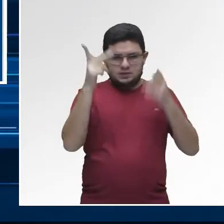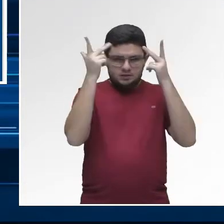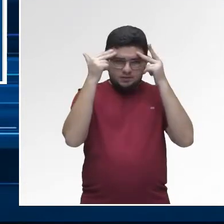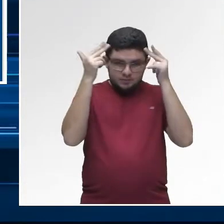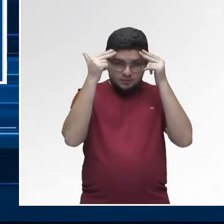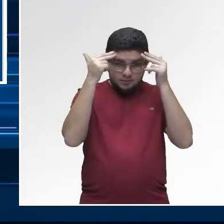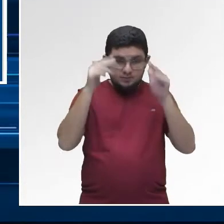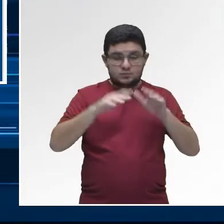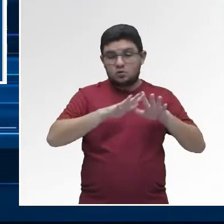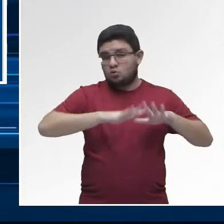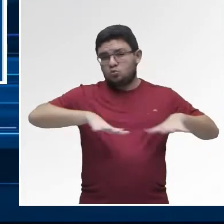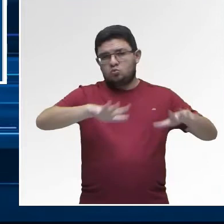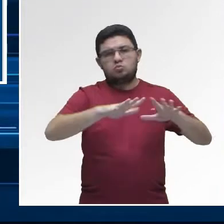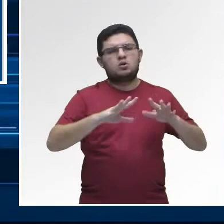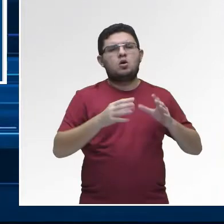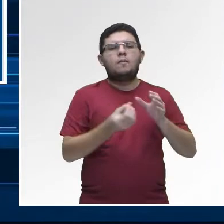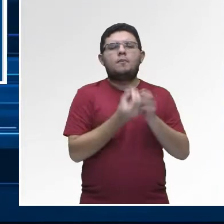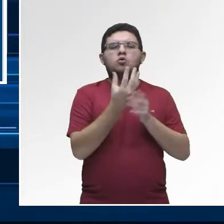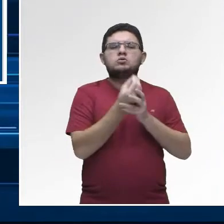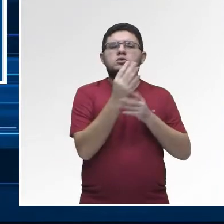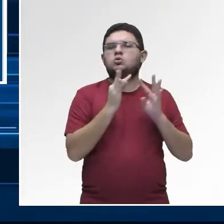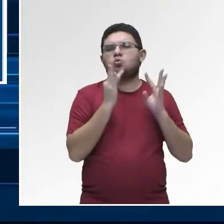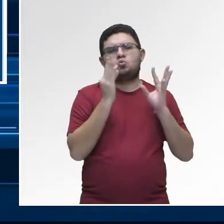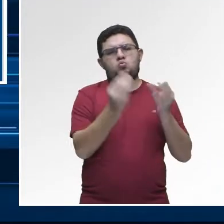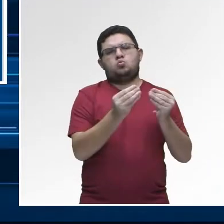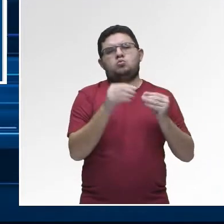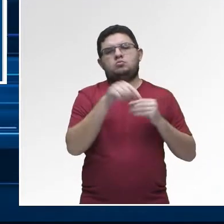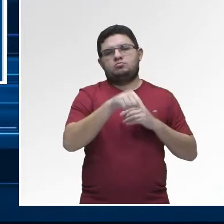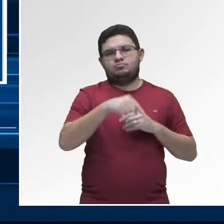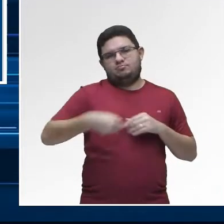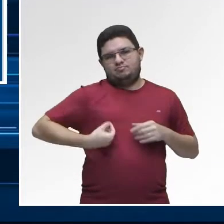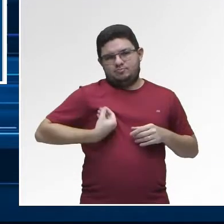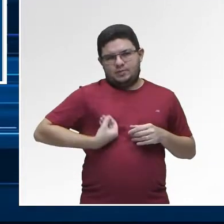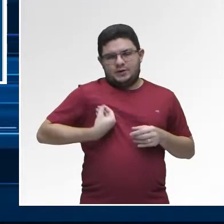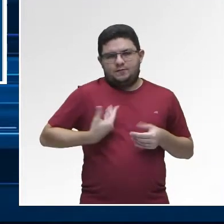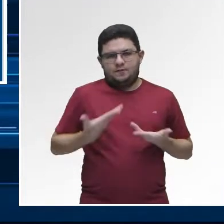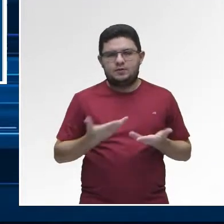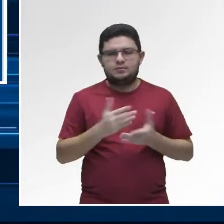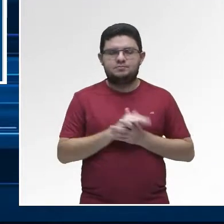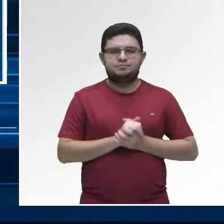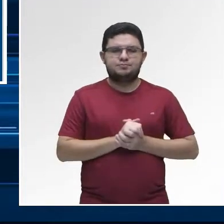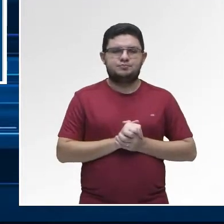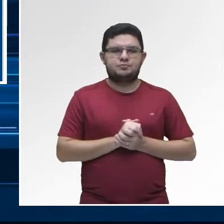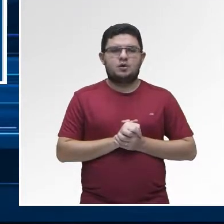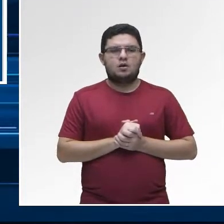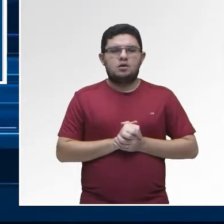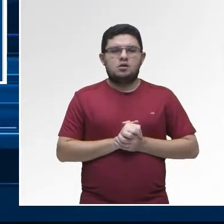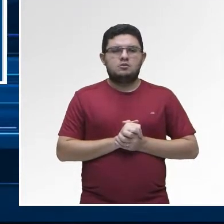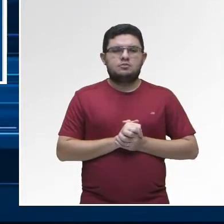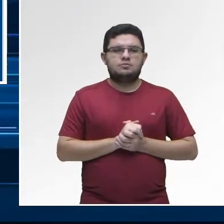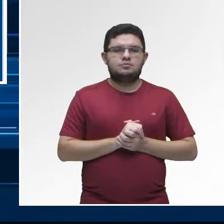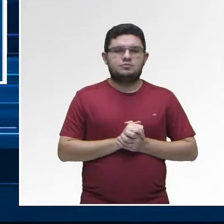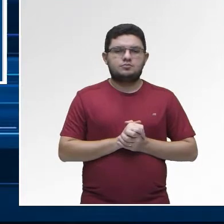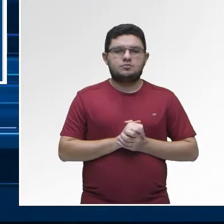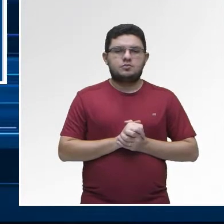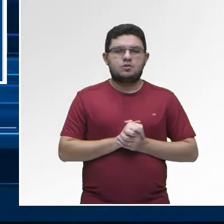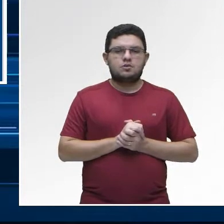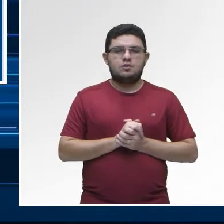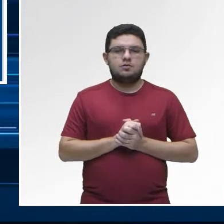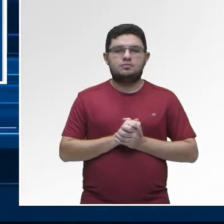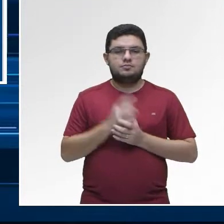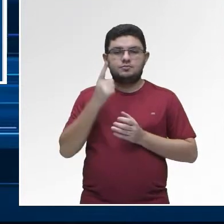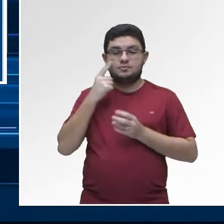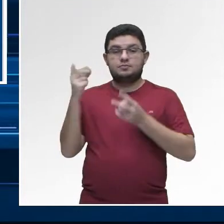Você tinha tudo que você necessitava para a sua sobrevivência, né? Muito bem. Então vejam lá, assim